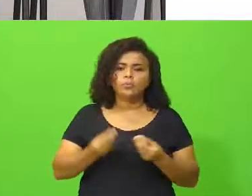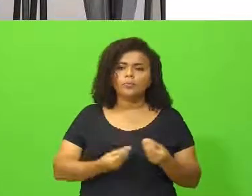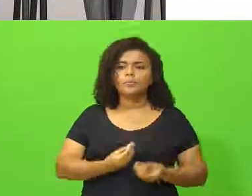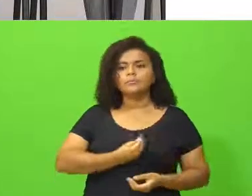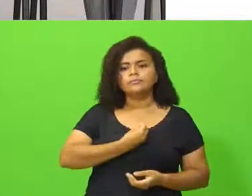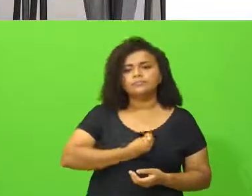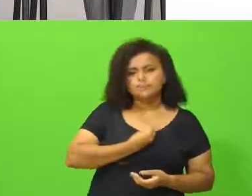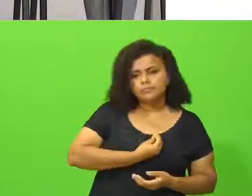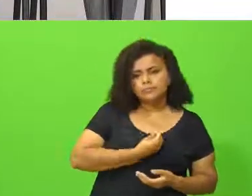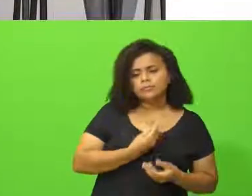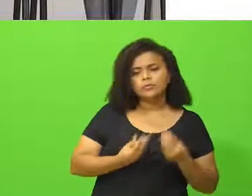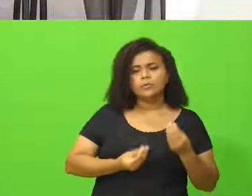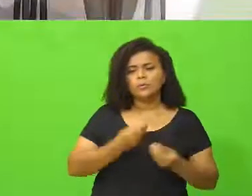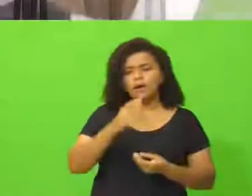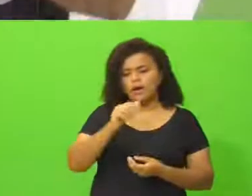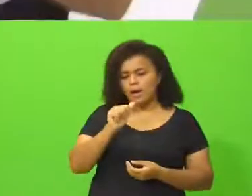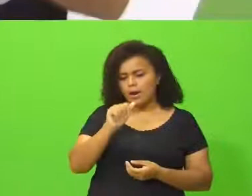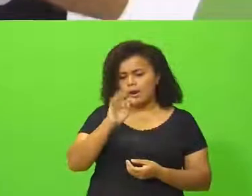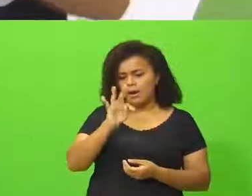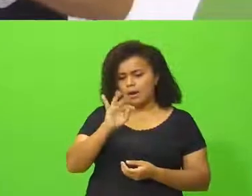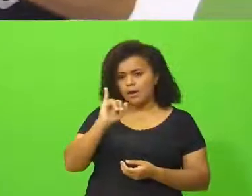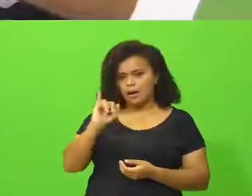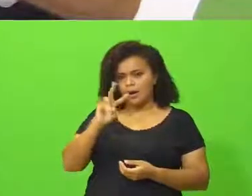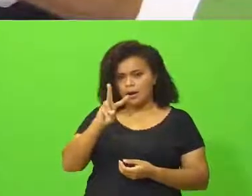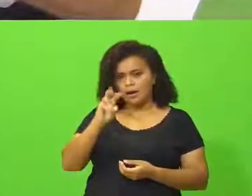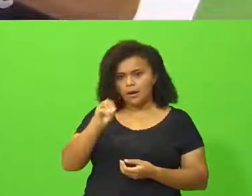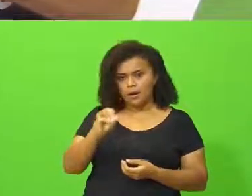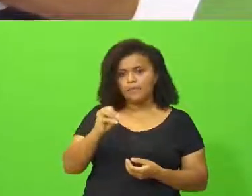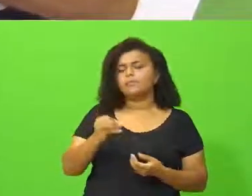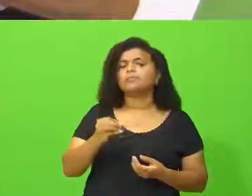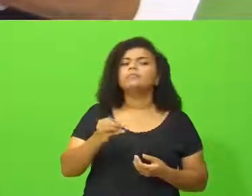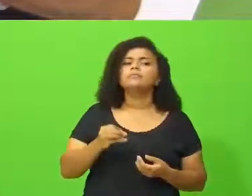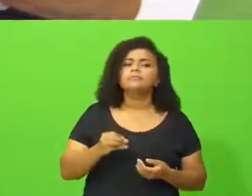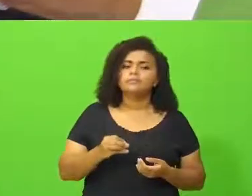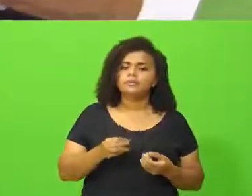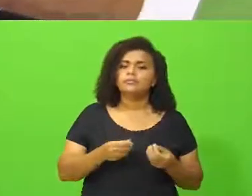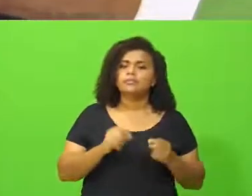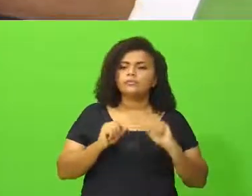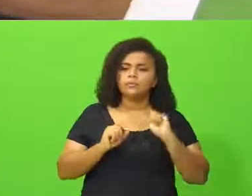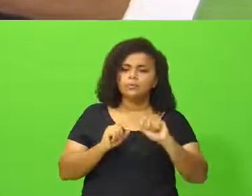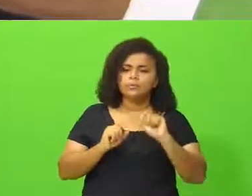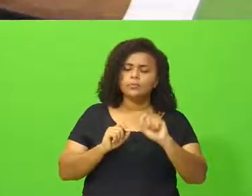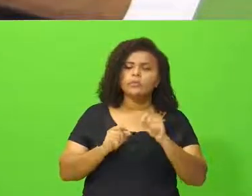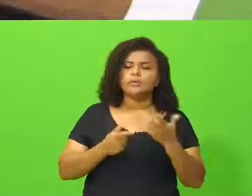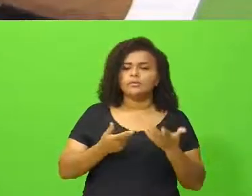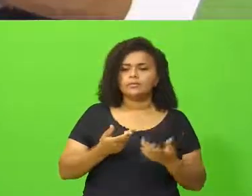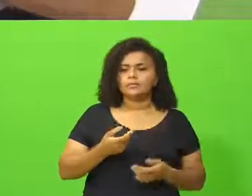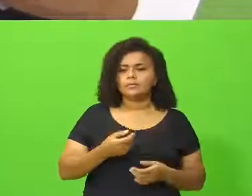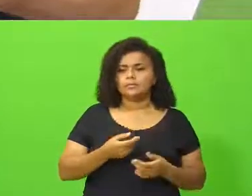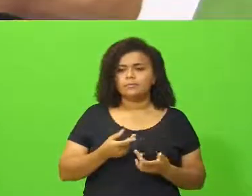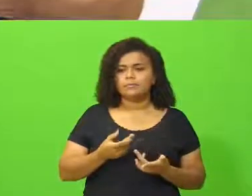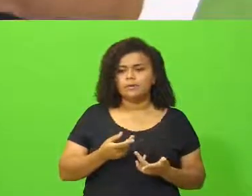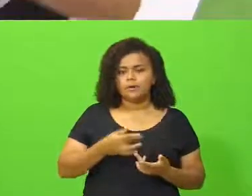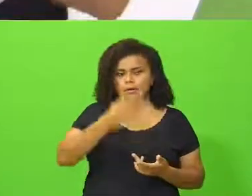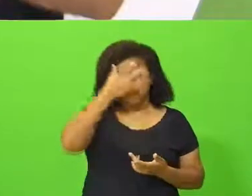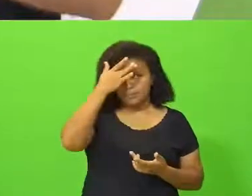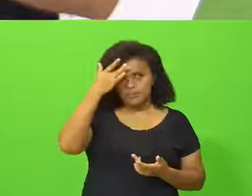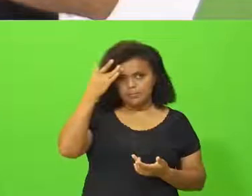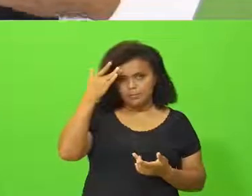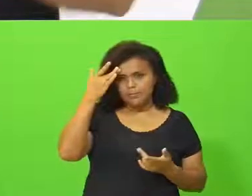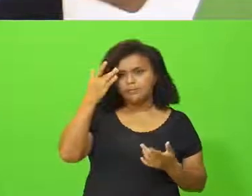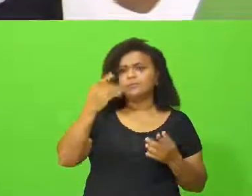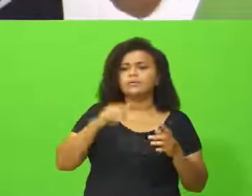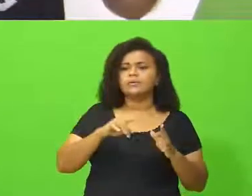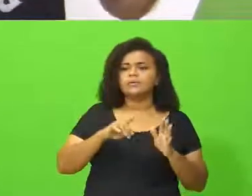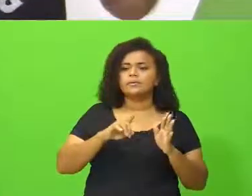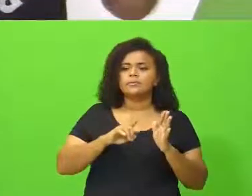caso, ativo, professor, é justamente o cidadão que no final do mês ele recebe